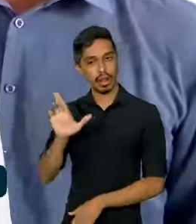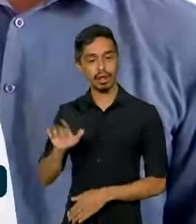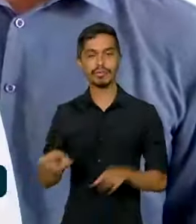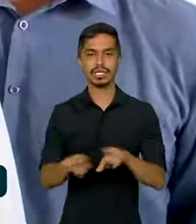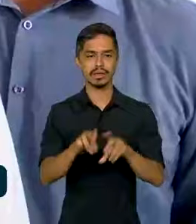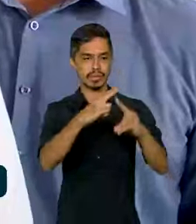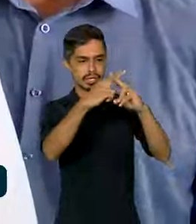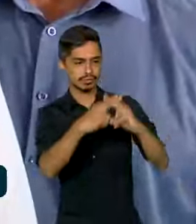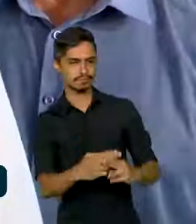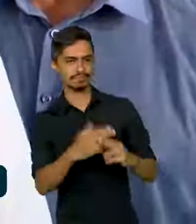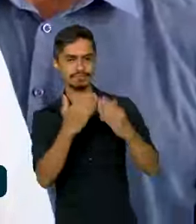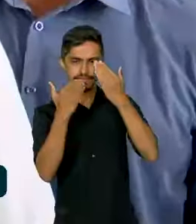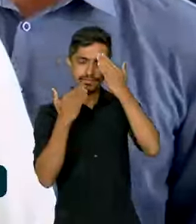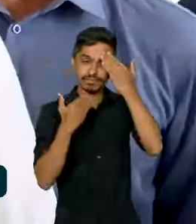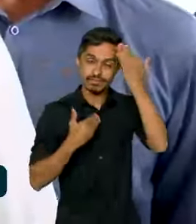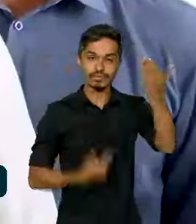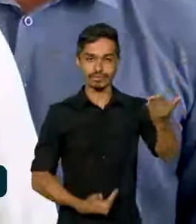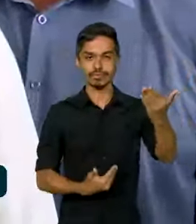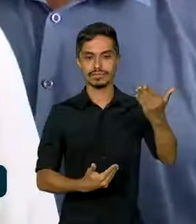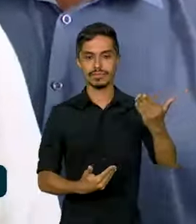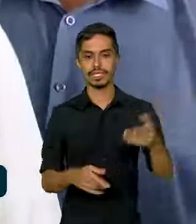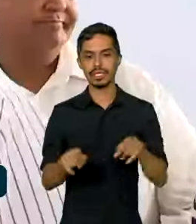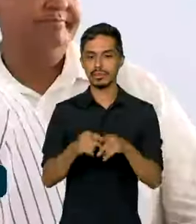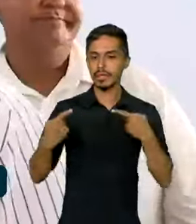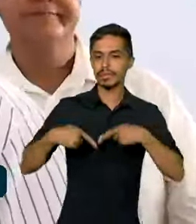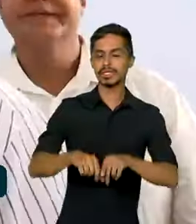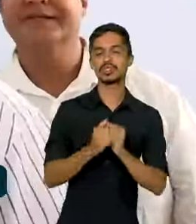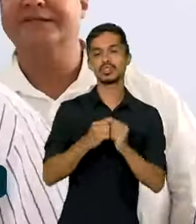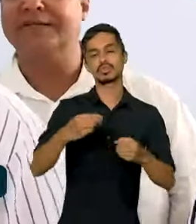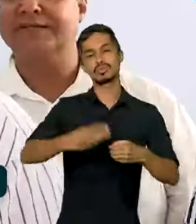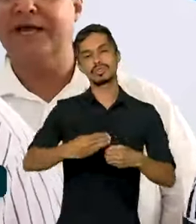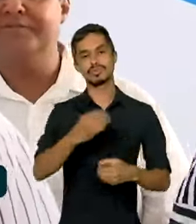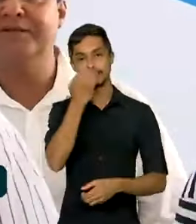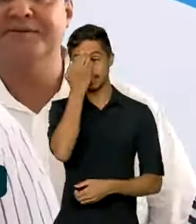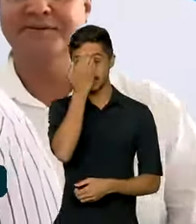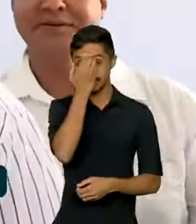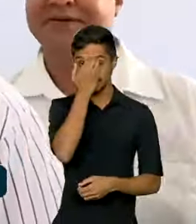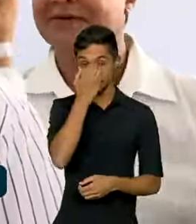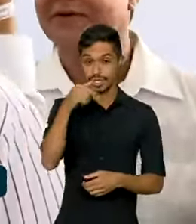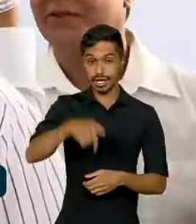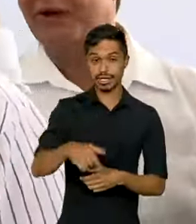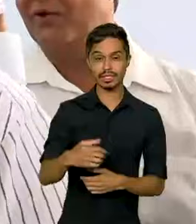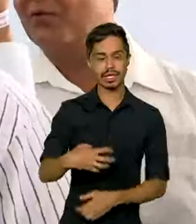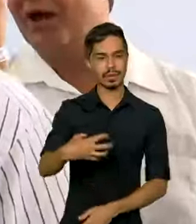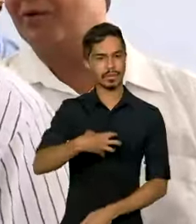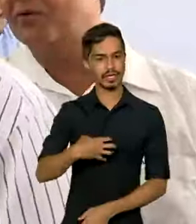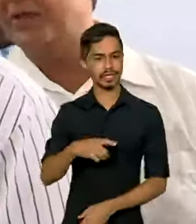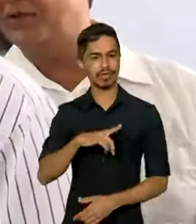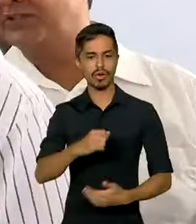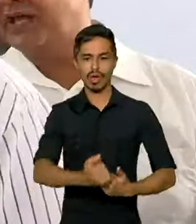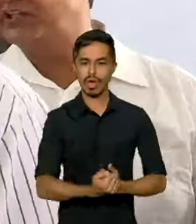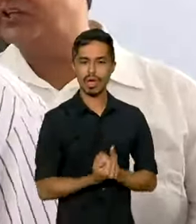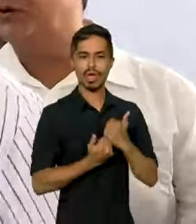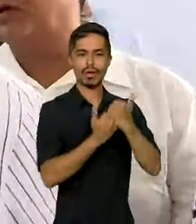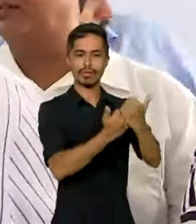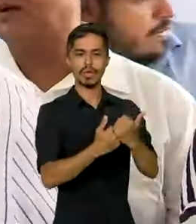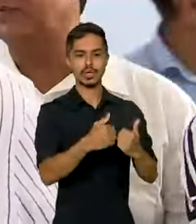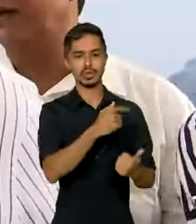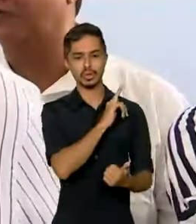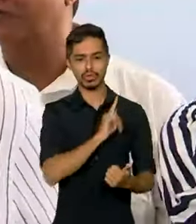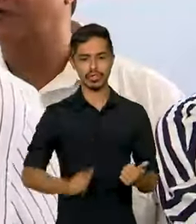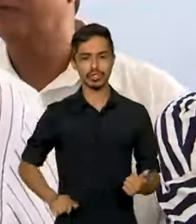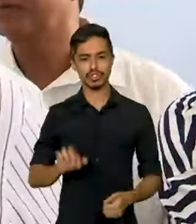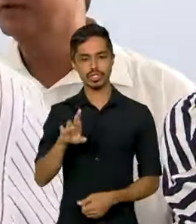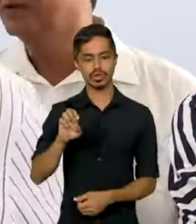Caixa Econômica e à parceria com o município. Aqui na Bahia tivemos o abraço e o apoio do governador Jerônimo para nos